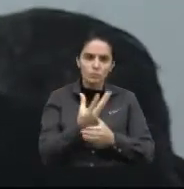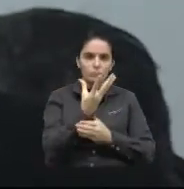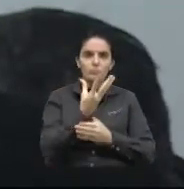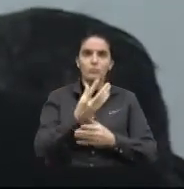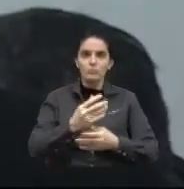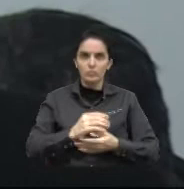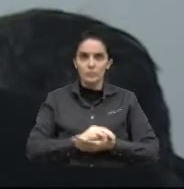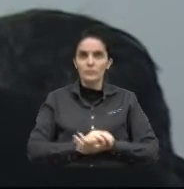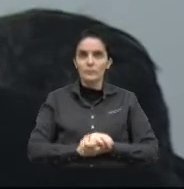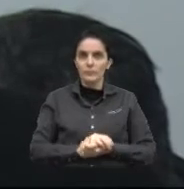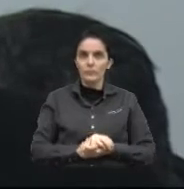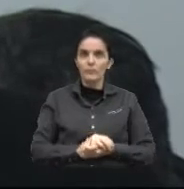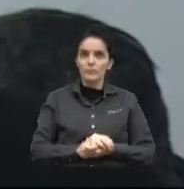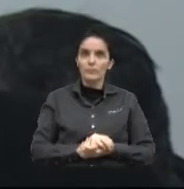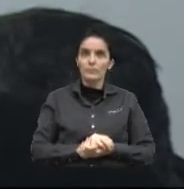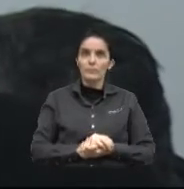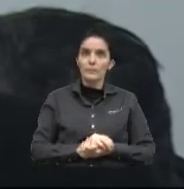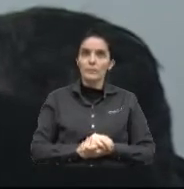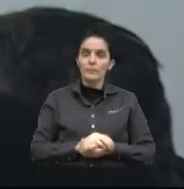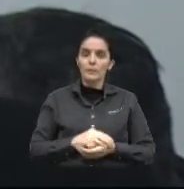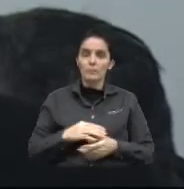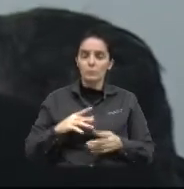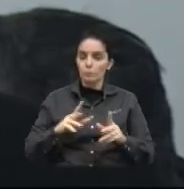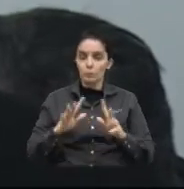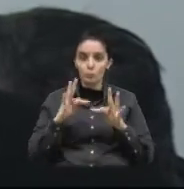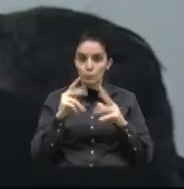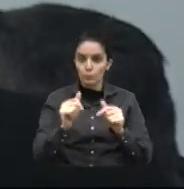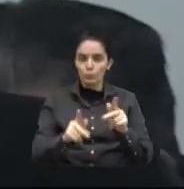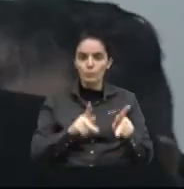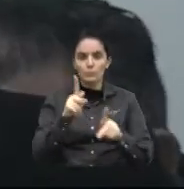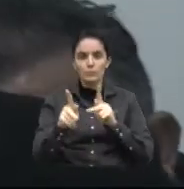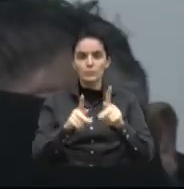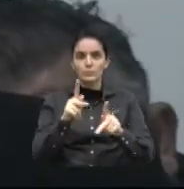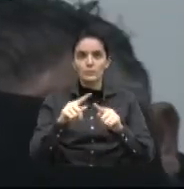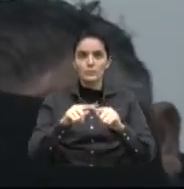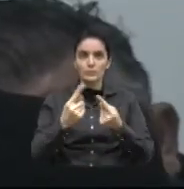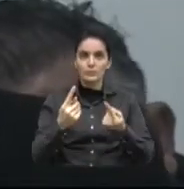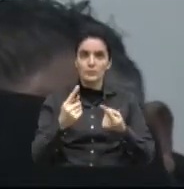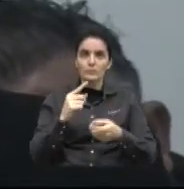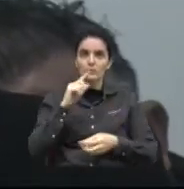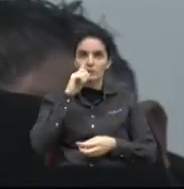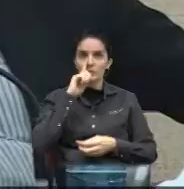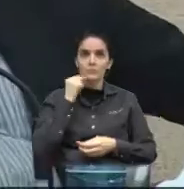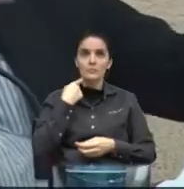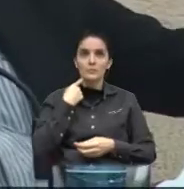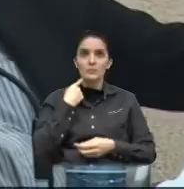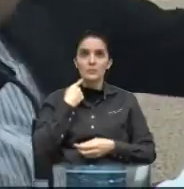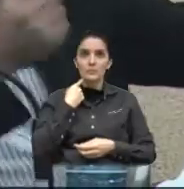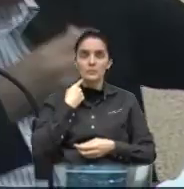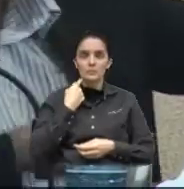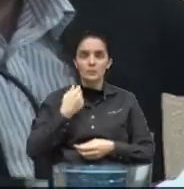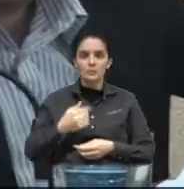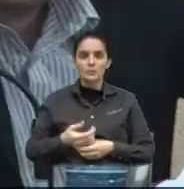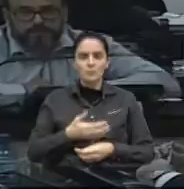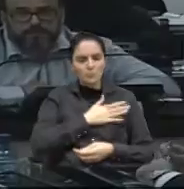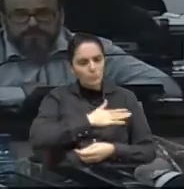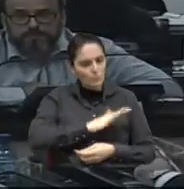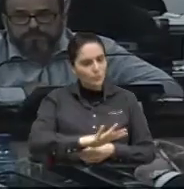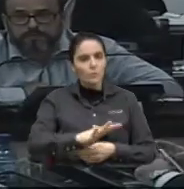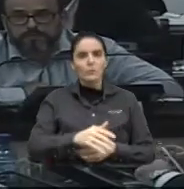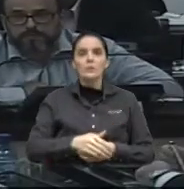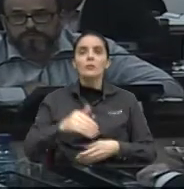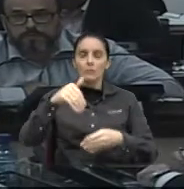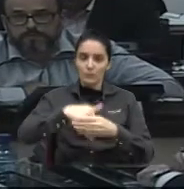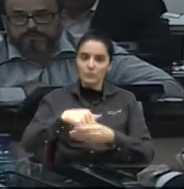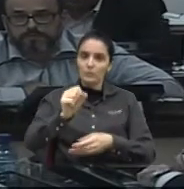absurda no meio da população porém fica aqui então o meu repúdio o meu voto a favor da